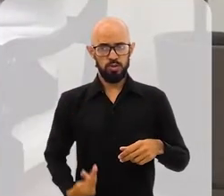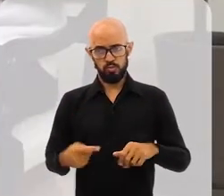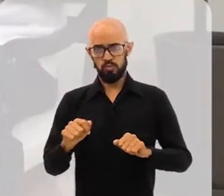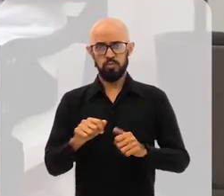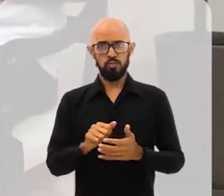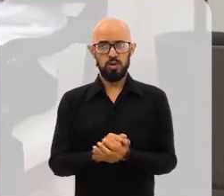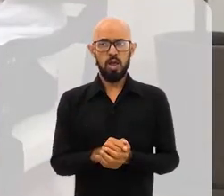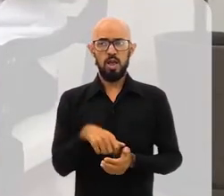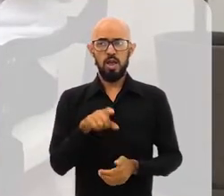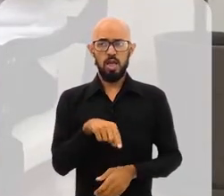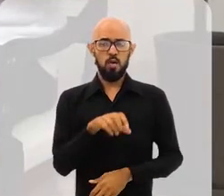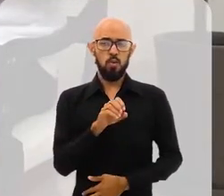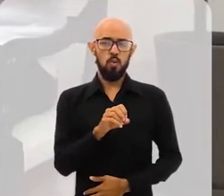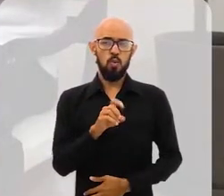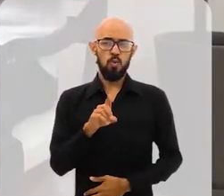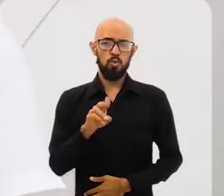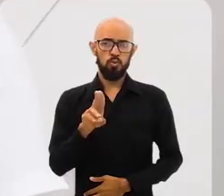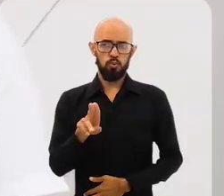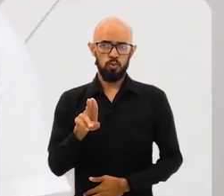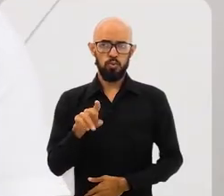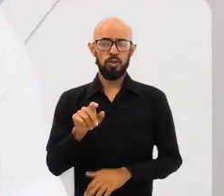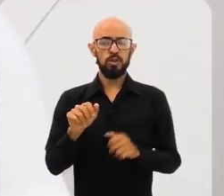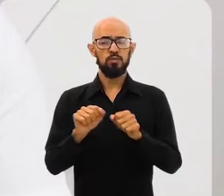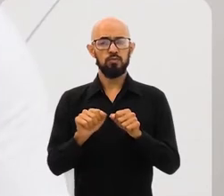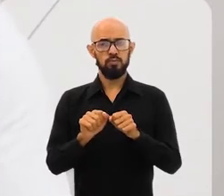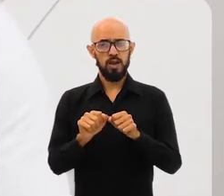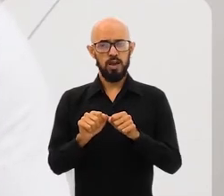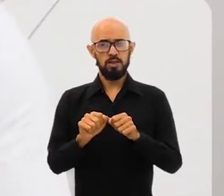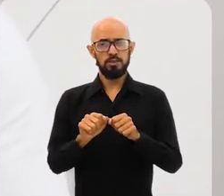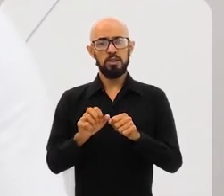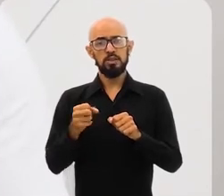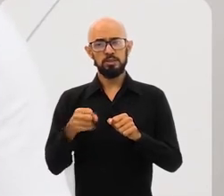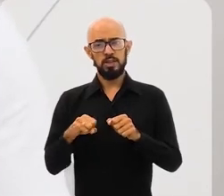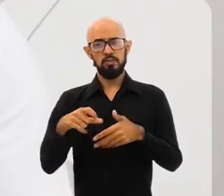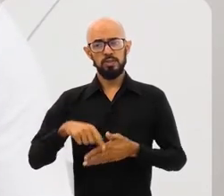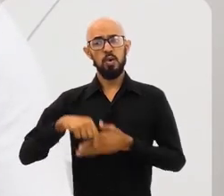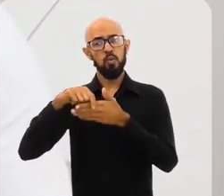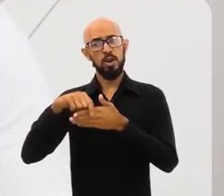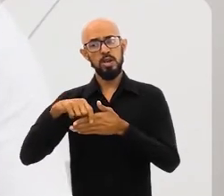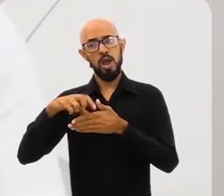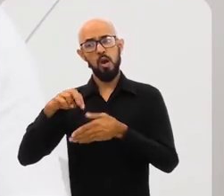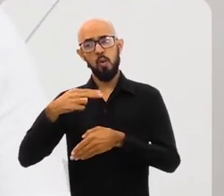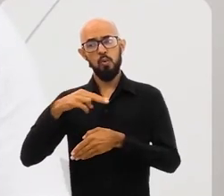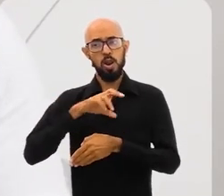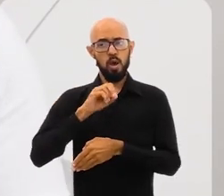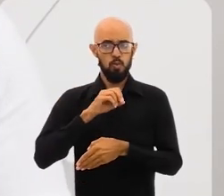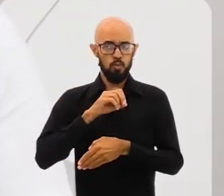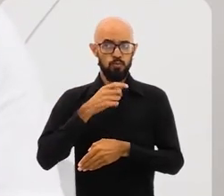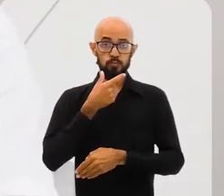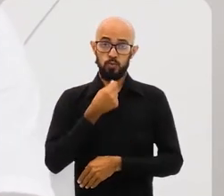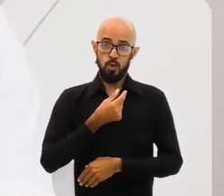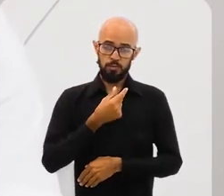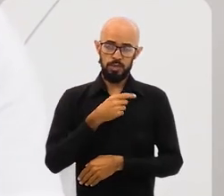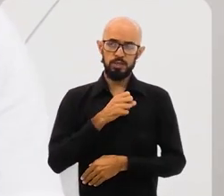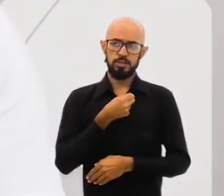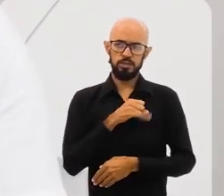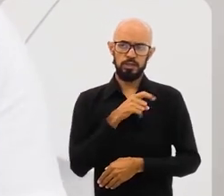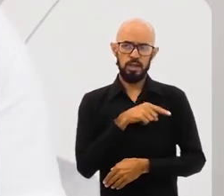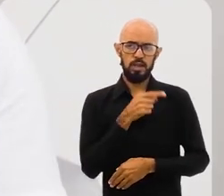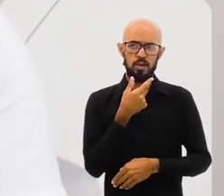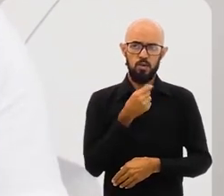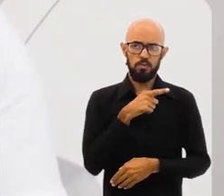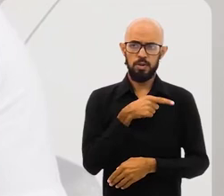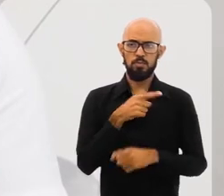que vai te encaminhar para um sacerdócio ou não no caso do homem que também tem essa questão um sacerdote de ifá ser